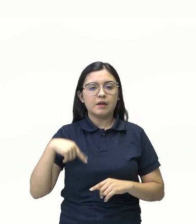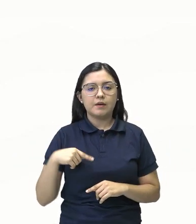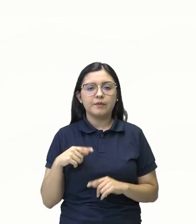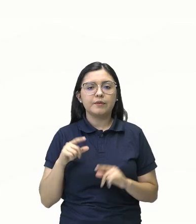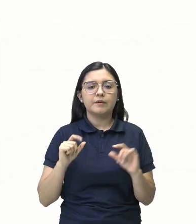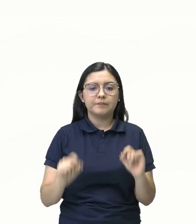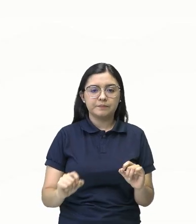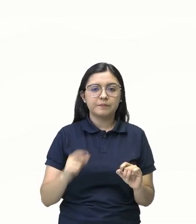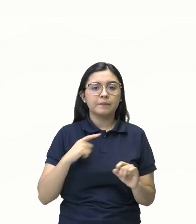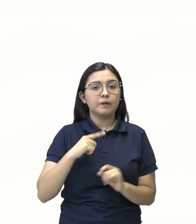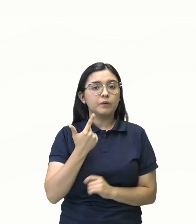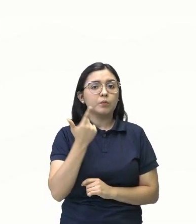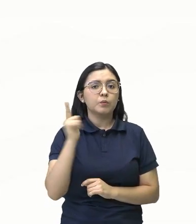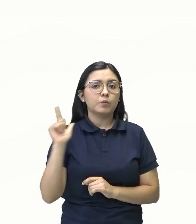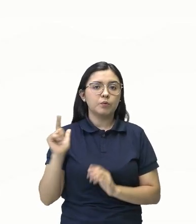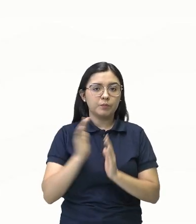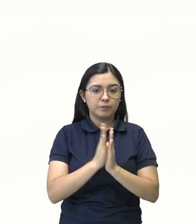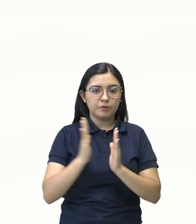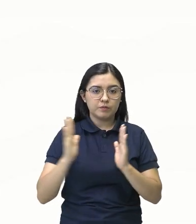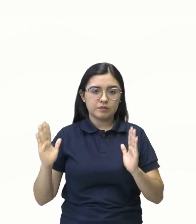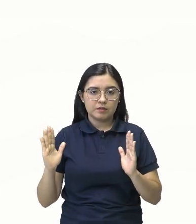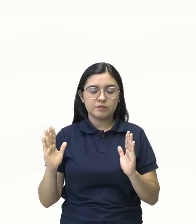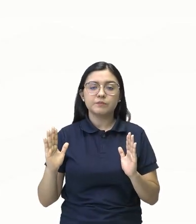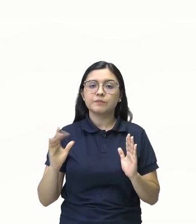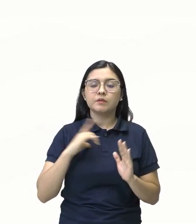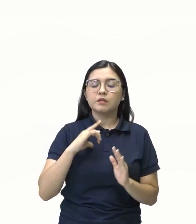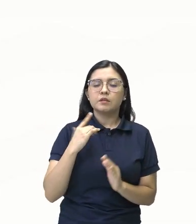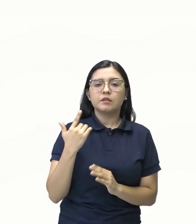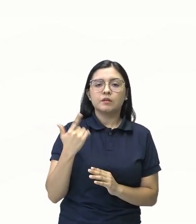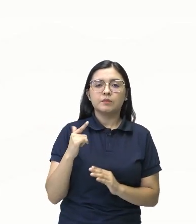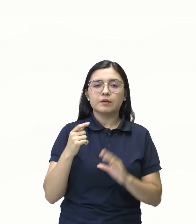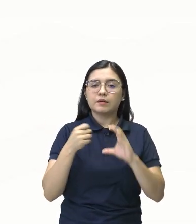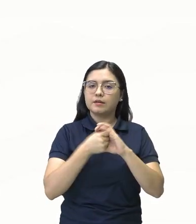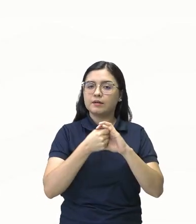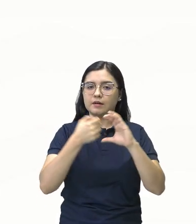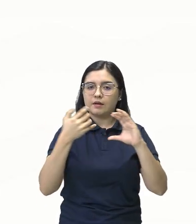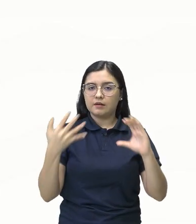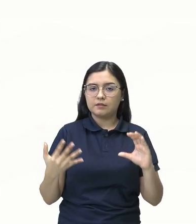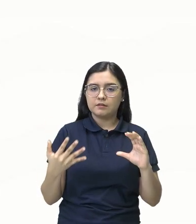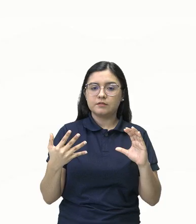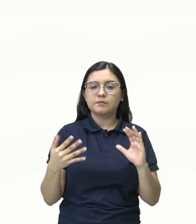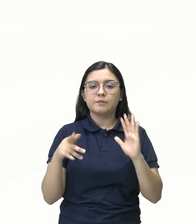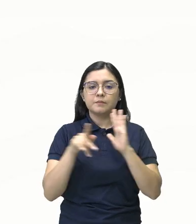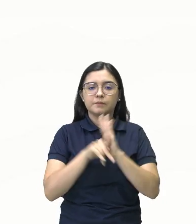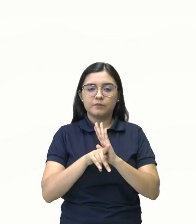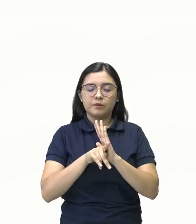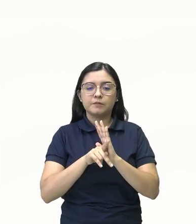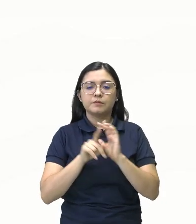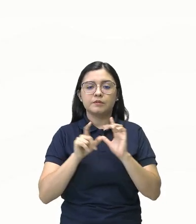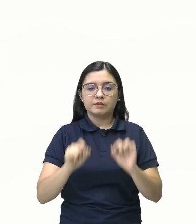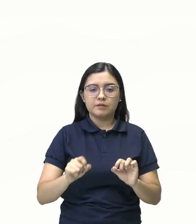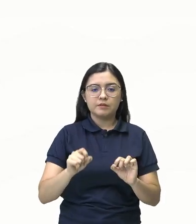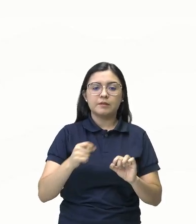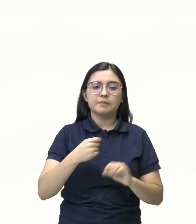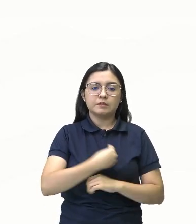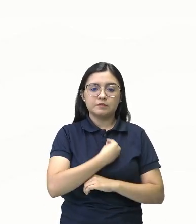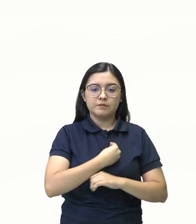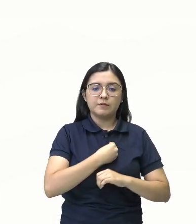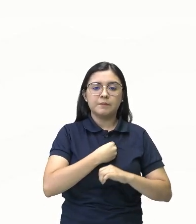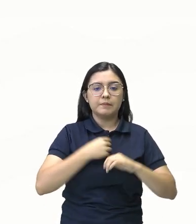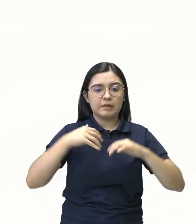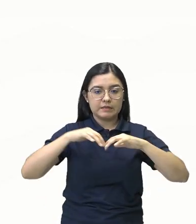diferente do outro processo simpátrico, que não tem a característica da presença física, né, para isolar